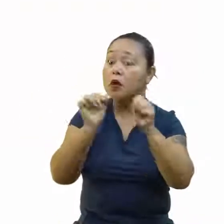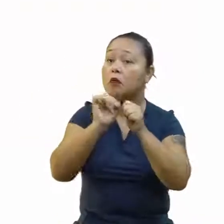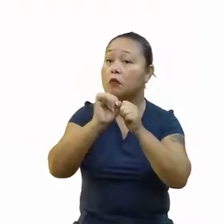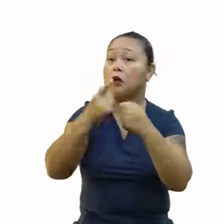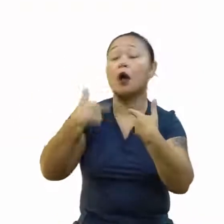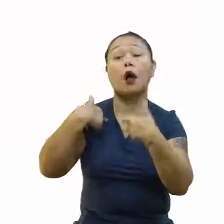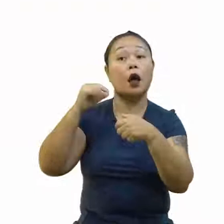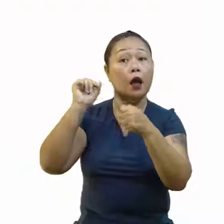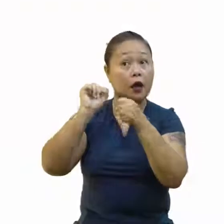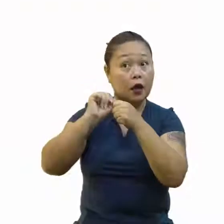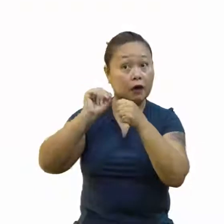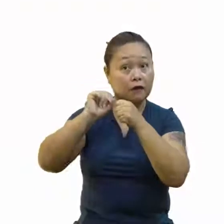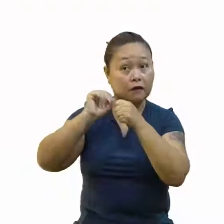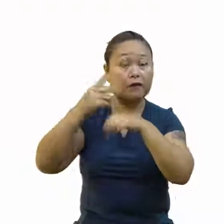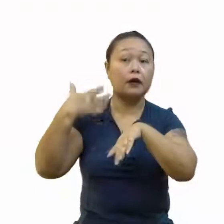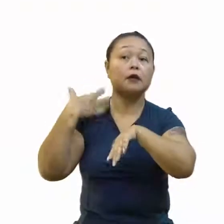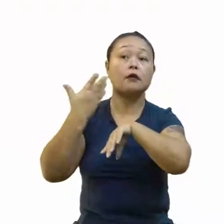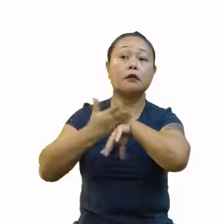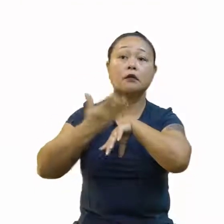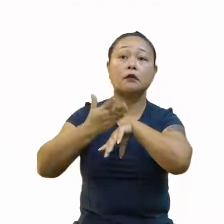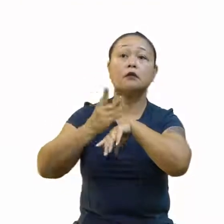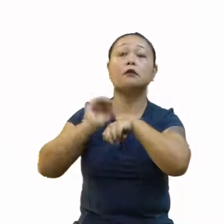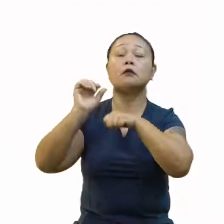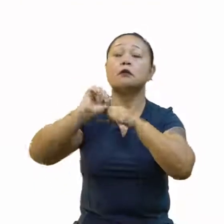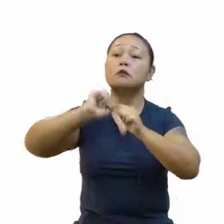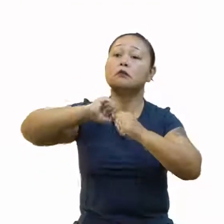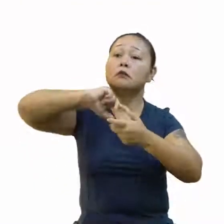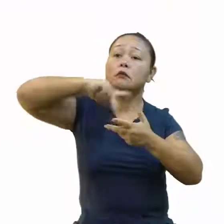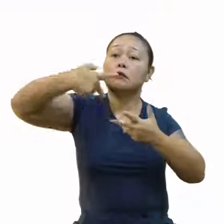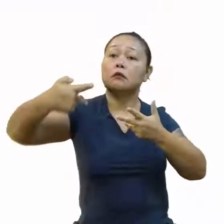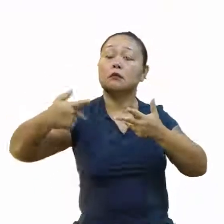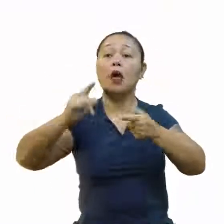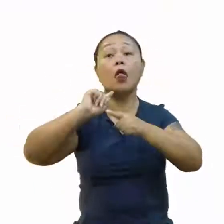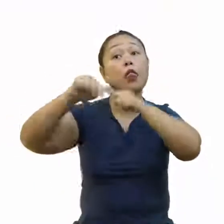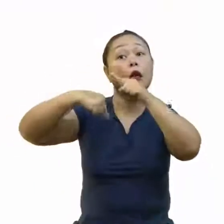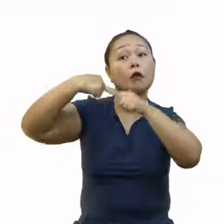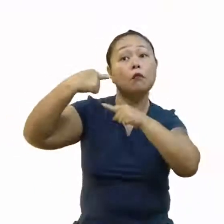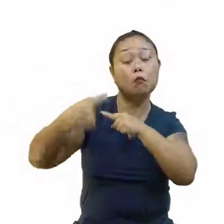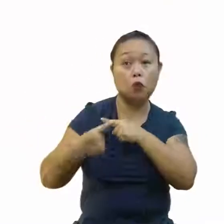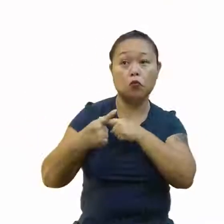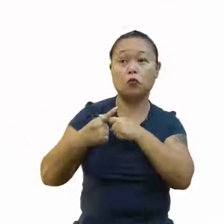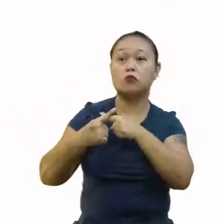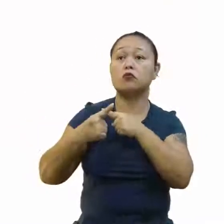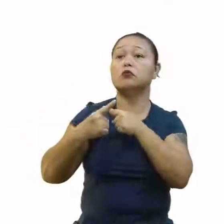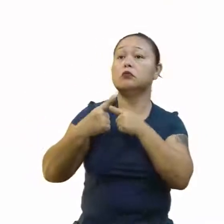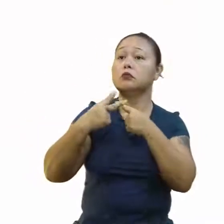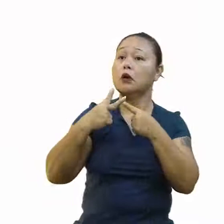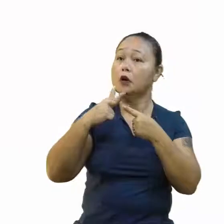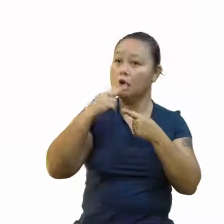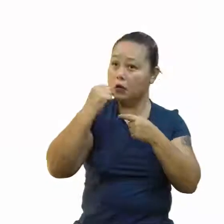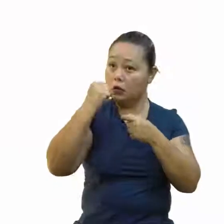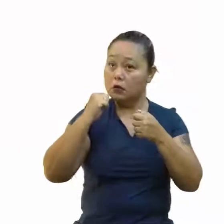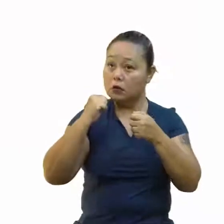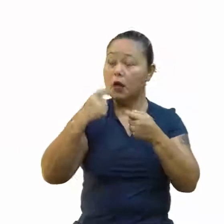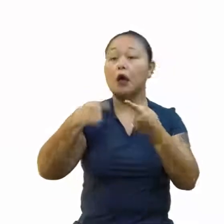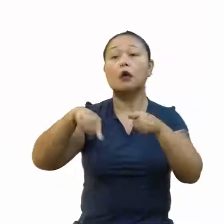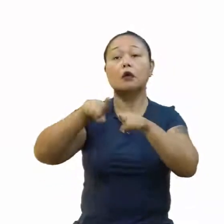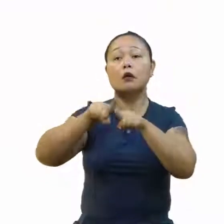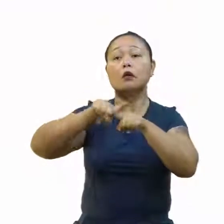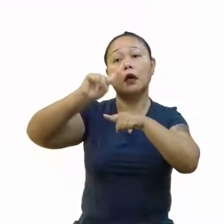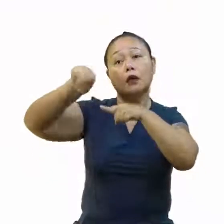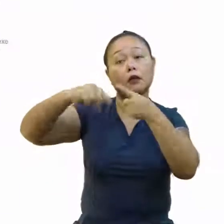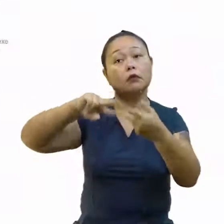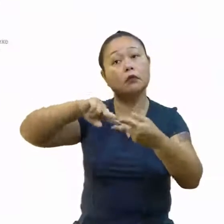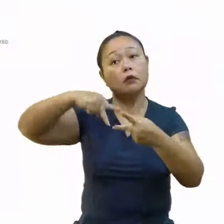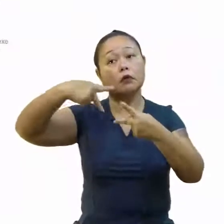de flexibilidade após os exercícios de resistência. Então, primeiro resistência, depois